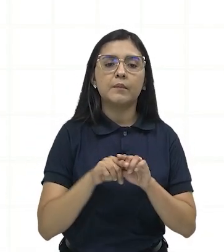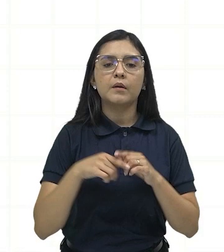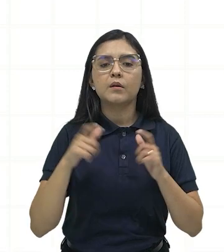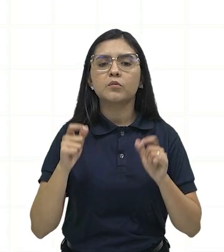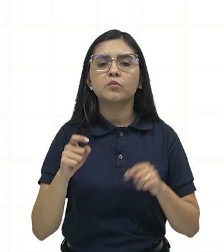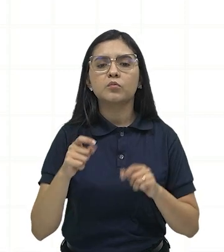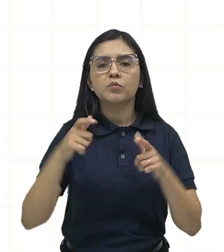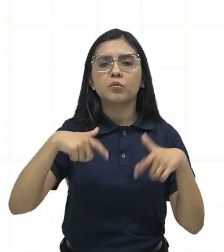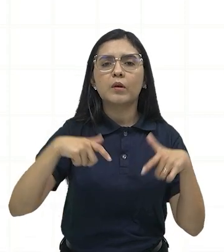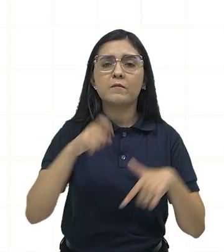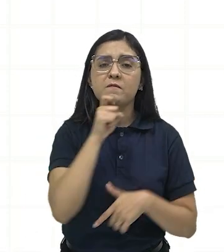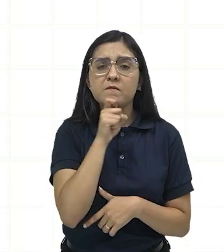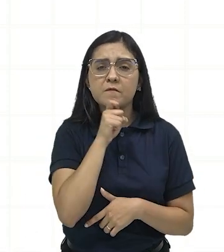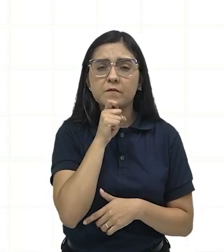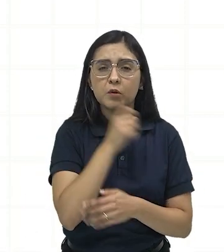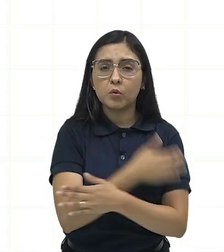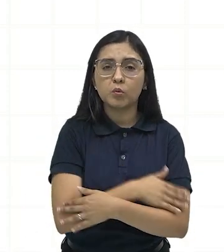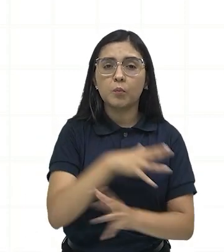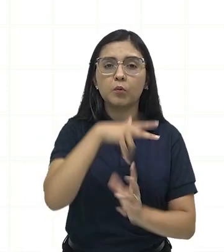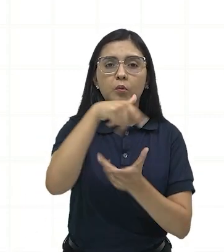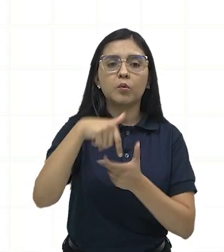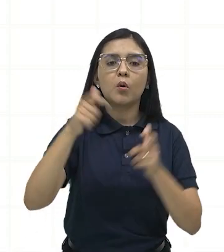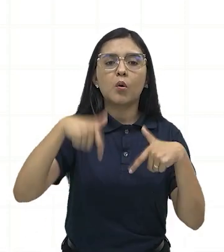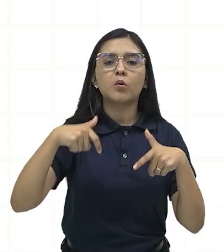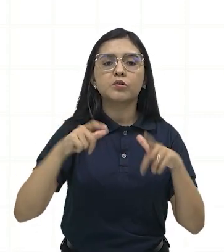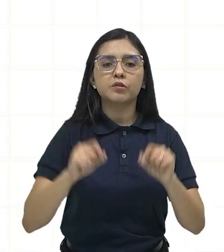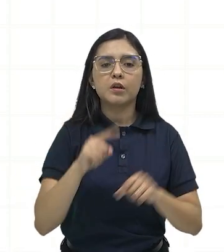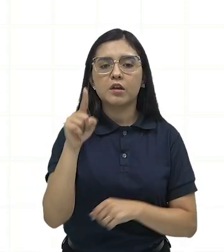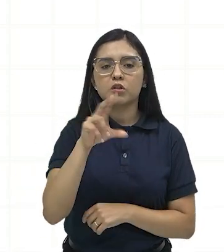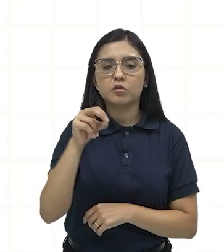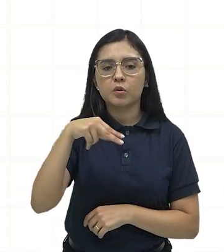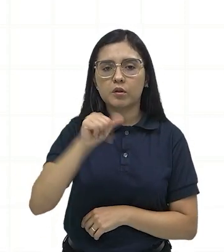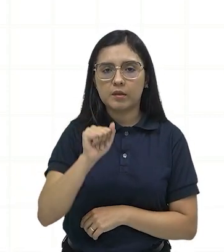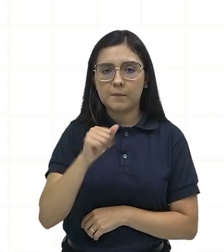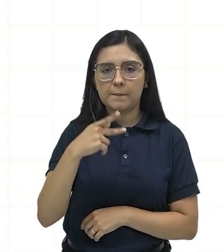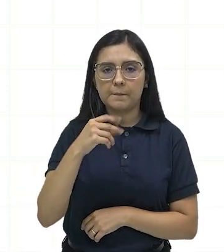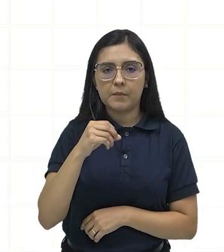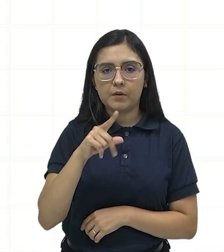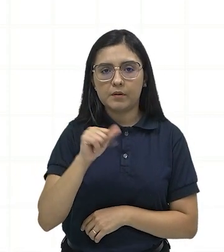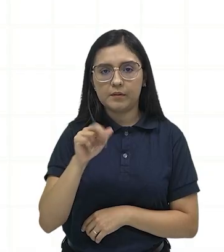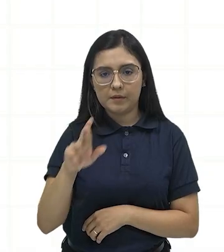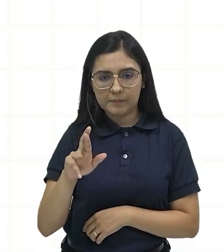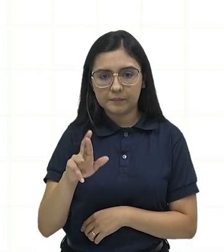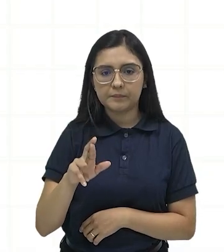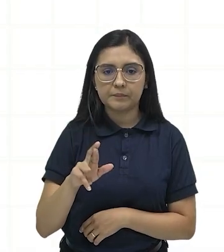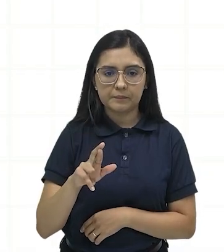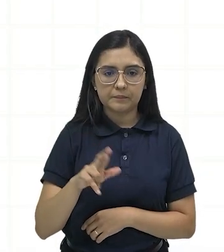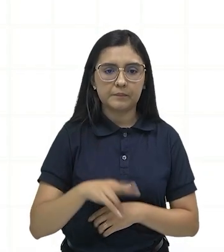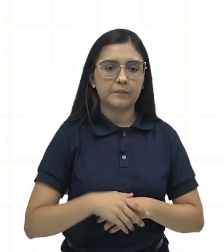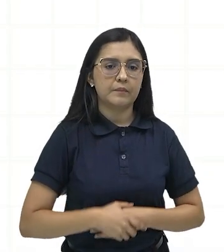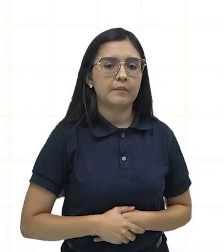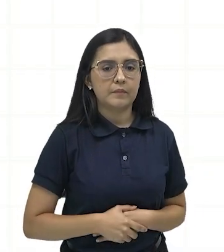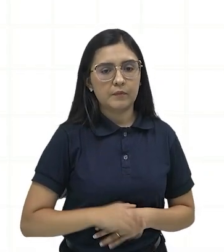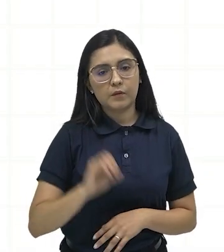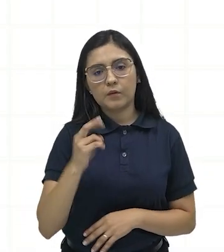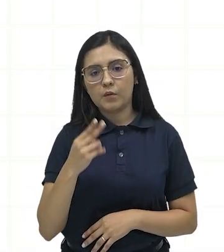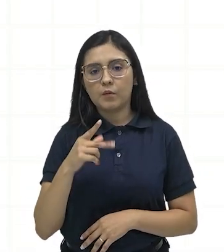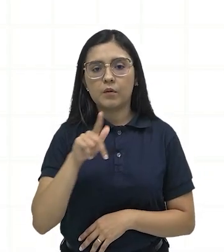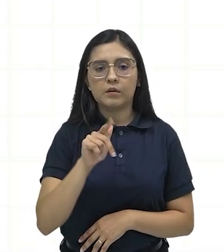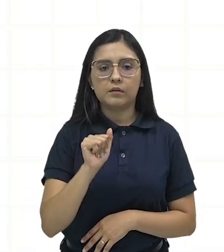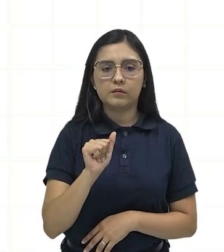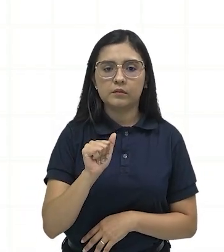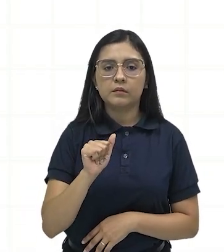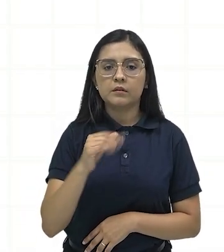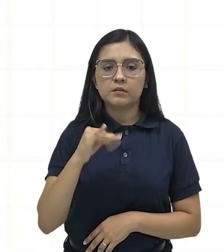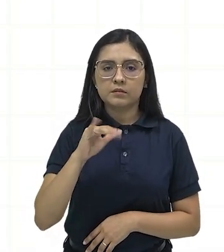fria do planeta são as zonas polares, né? Ou zonas glaciais.